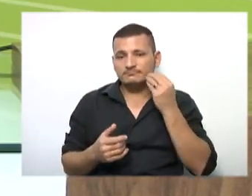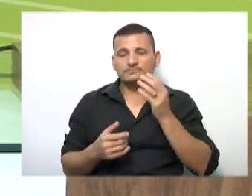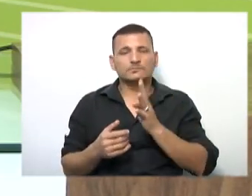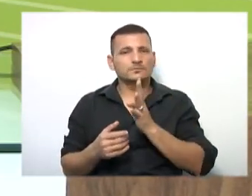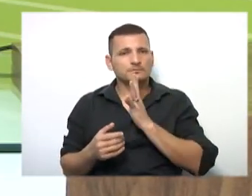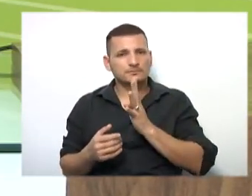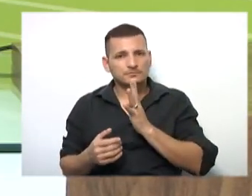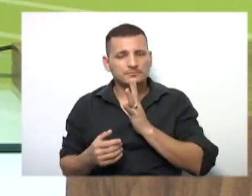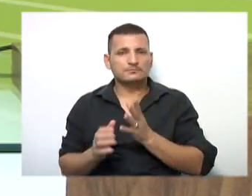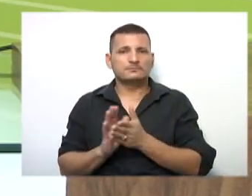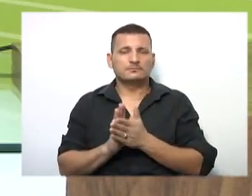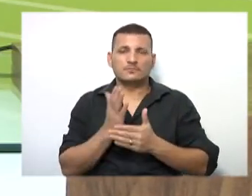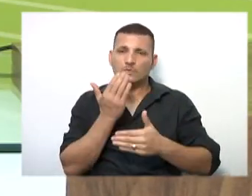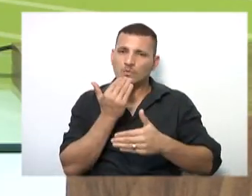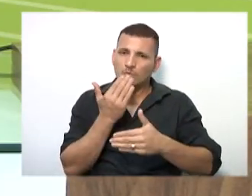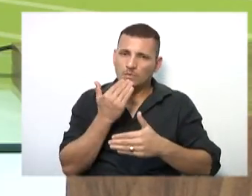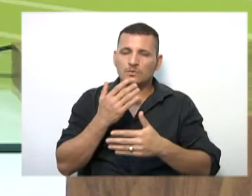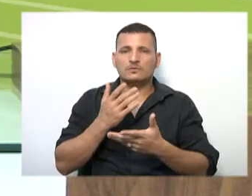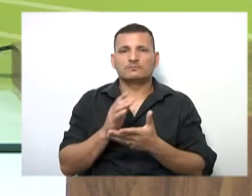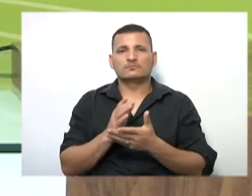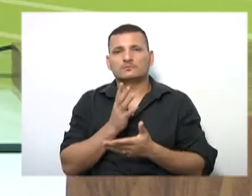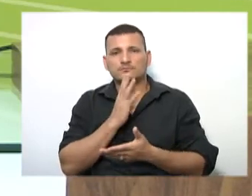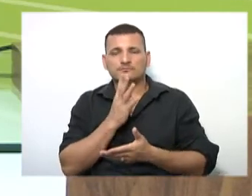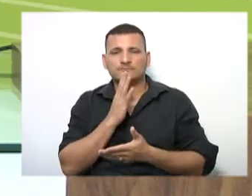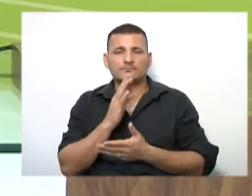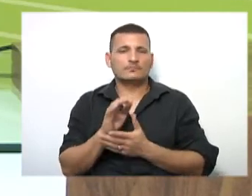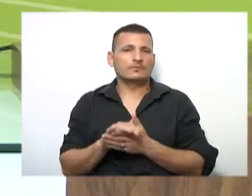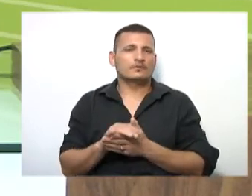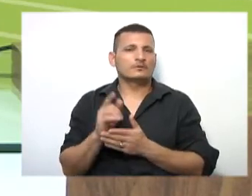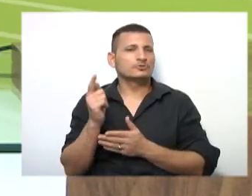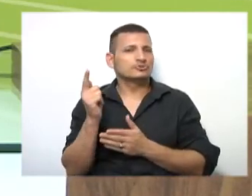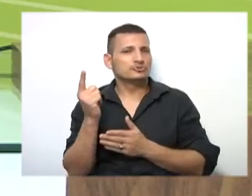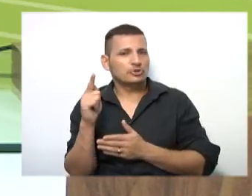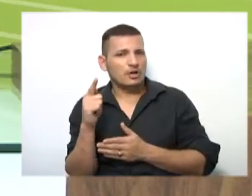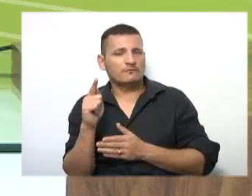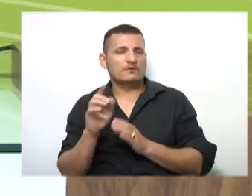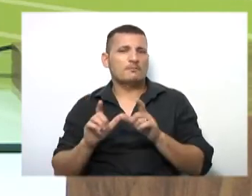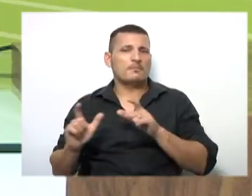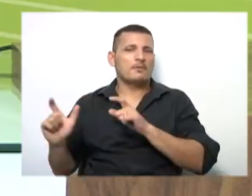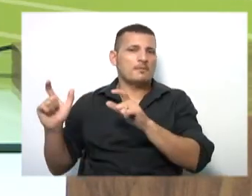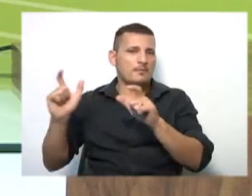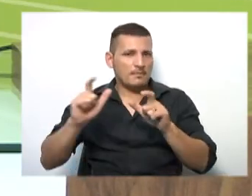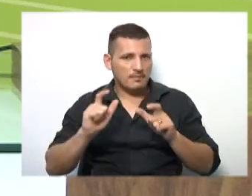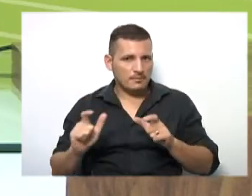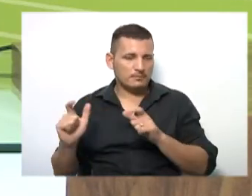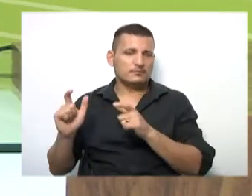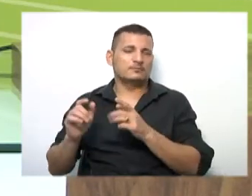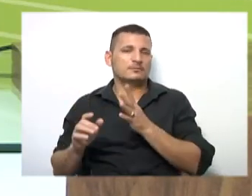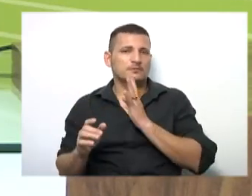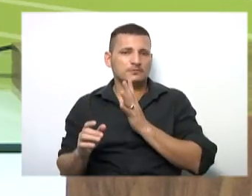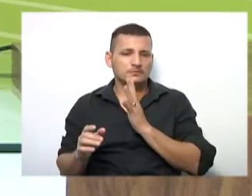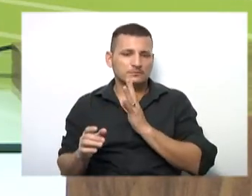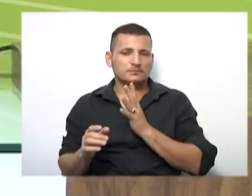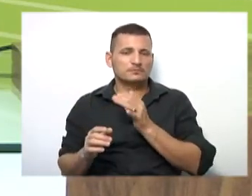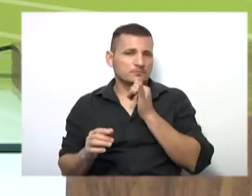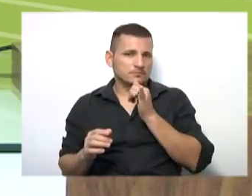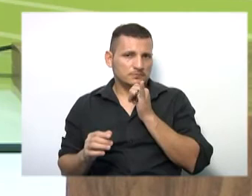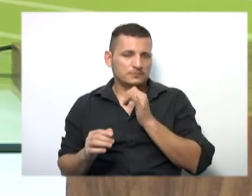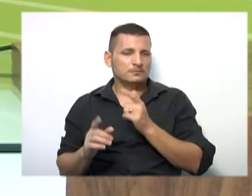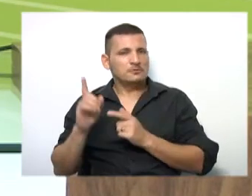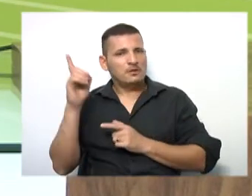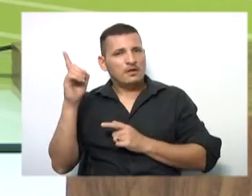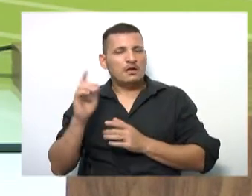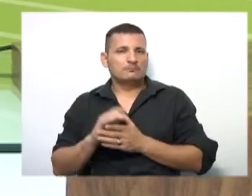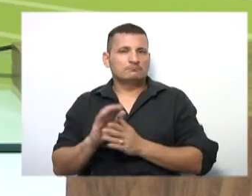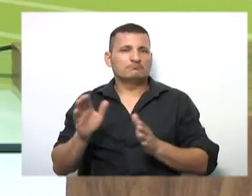Conhecer a gastronomia, conhecer a geografia, conhecer os pontos construídos, conhecer, por exemplo, o nosso Forte Príncipe da